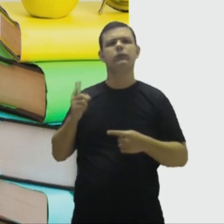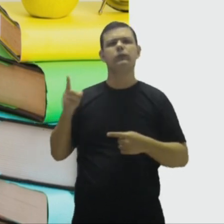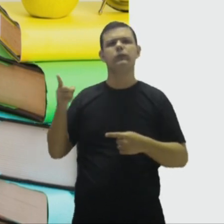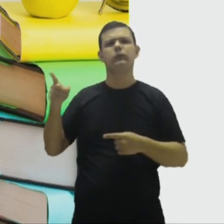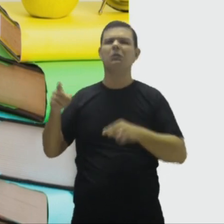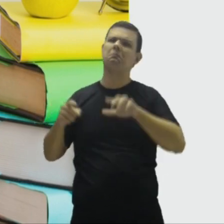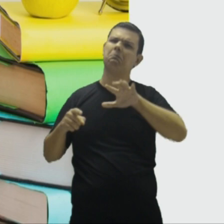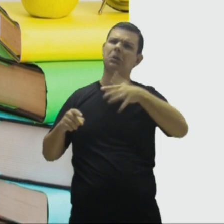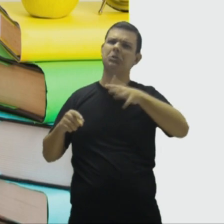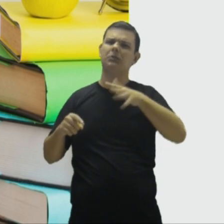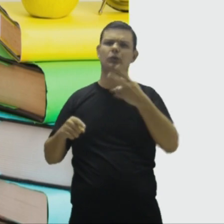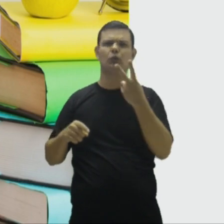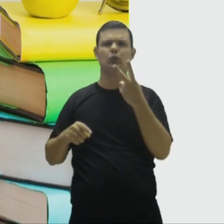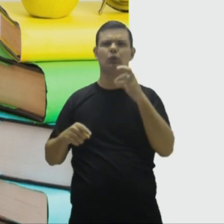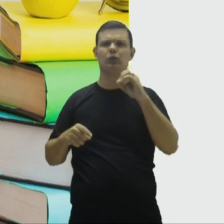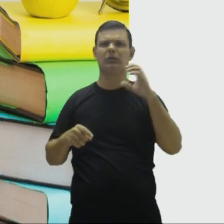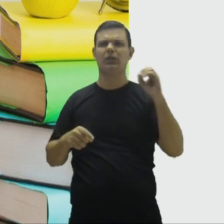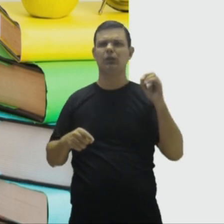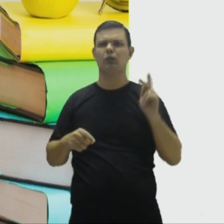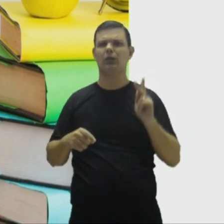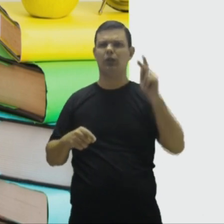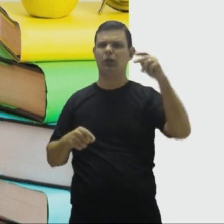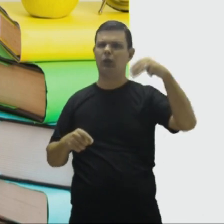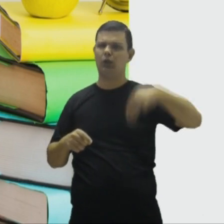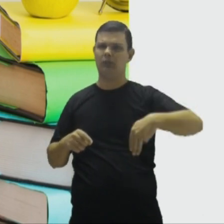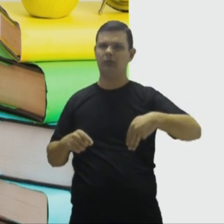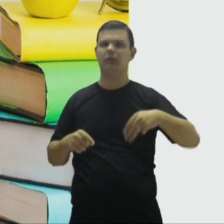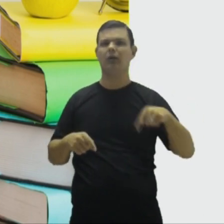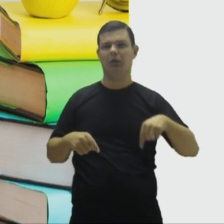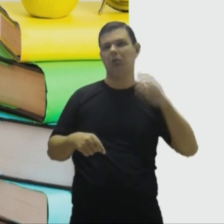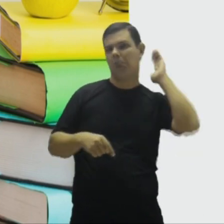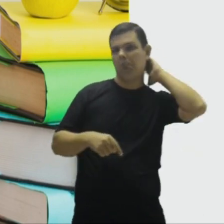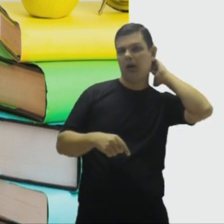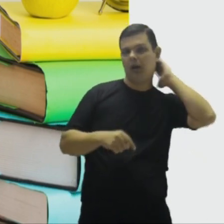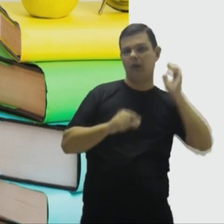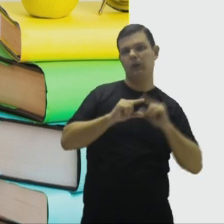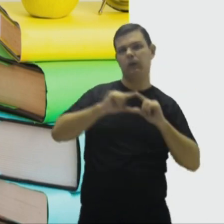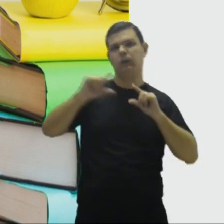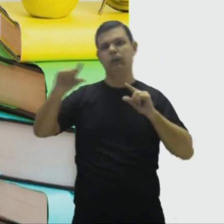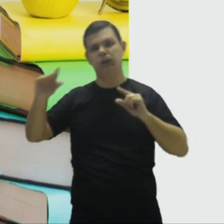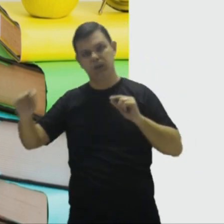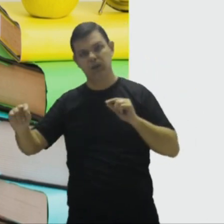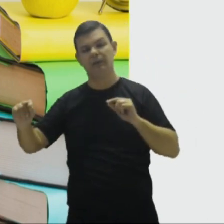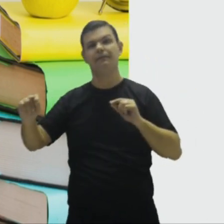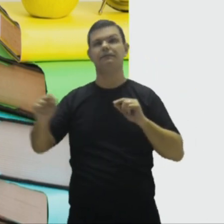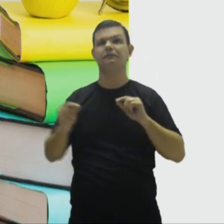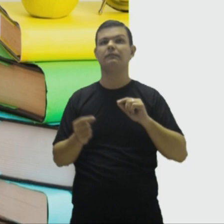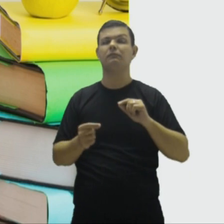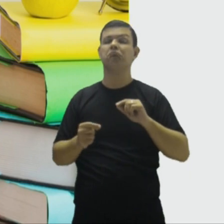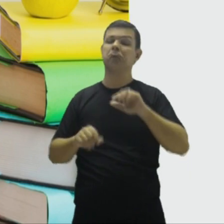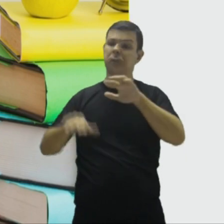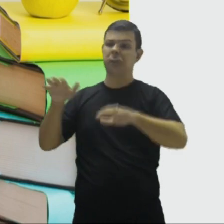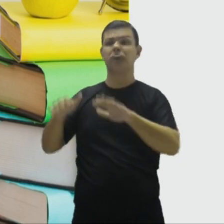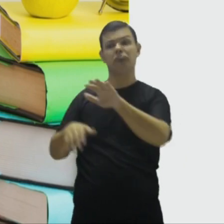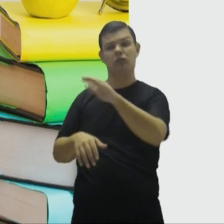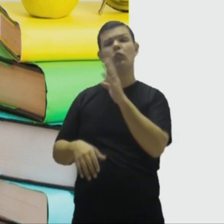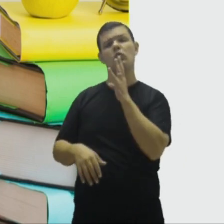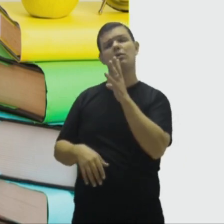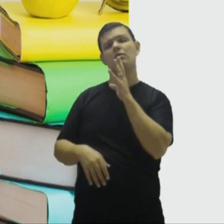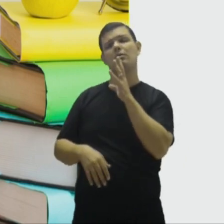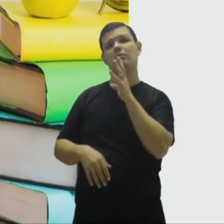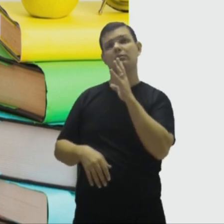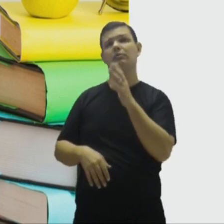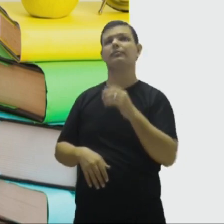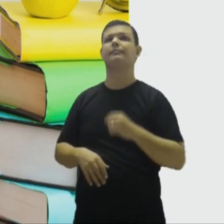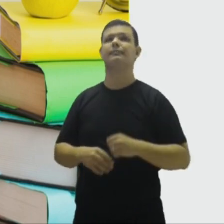aproximadamente 200 quilômetros de Belém. Não é tão distante. Acredito que muitos dos alunos que estão assistindo aí devem conhecer essa região de